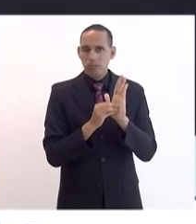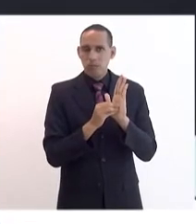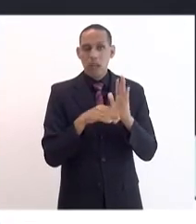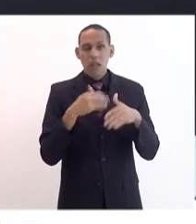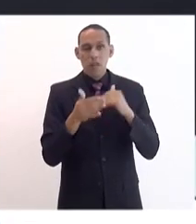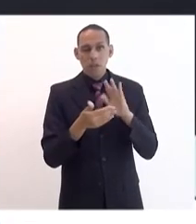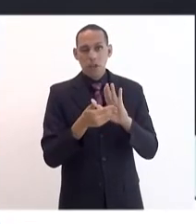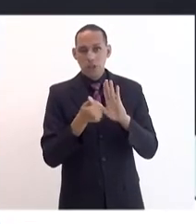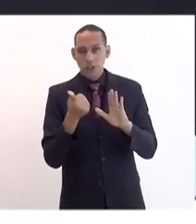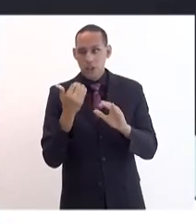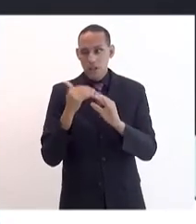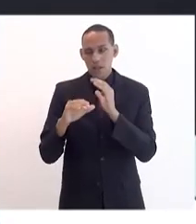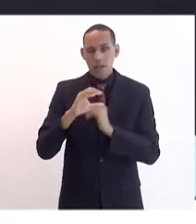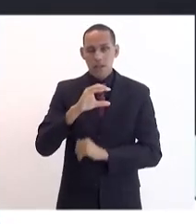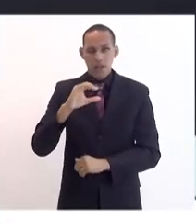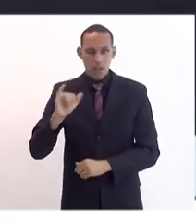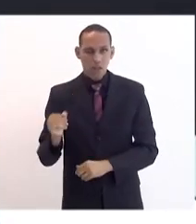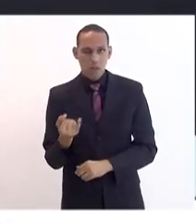retirado e remetido à CCJ.